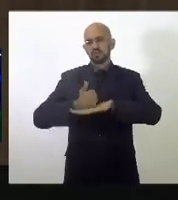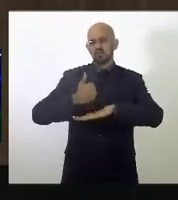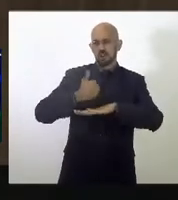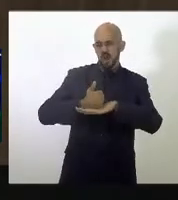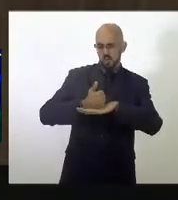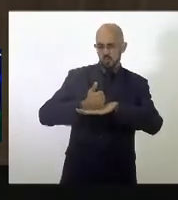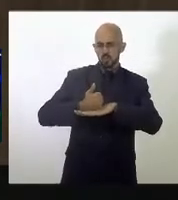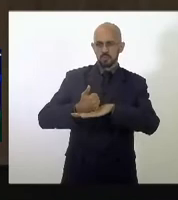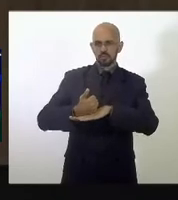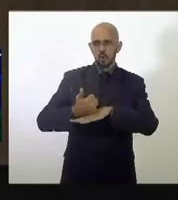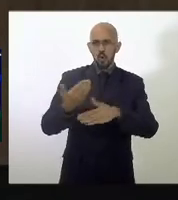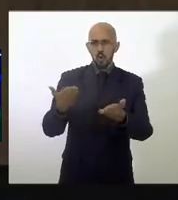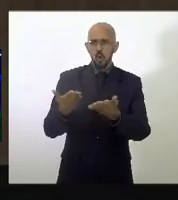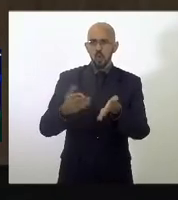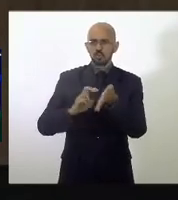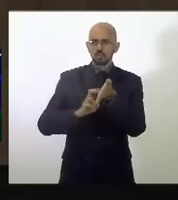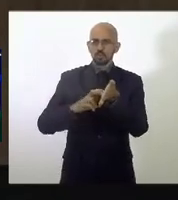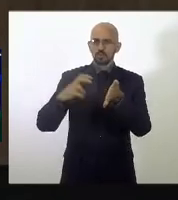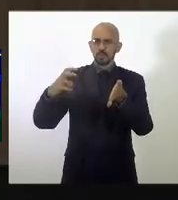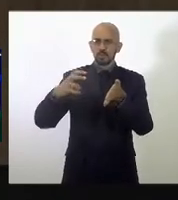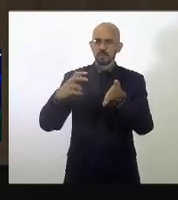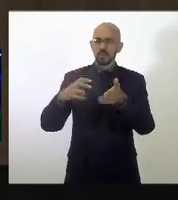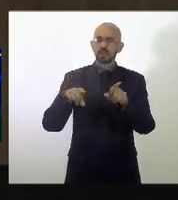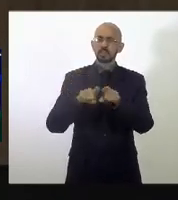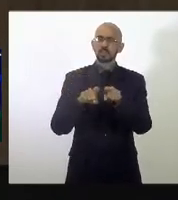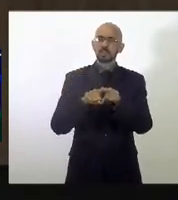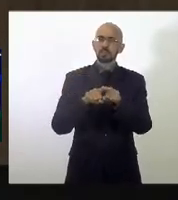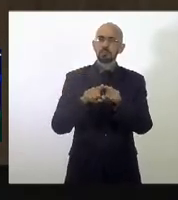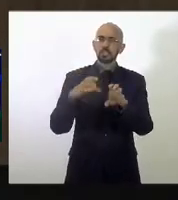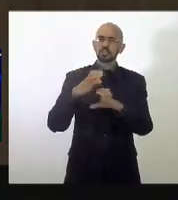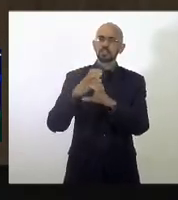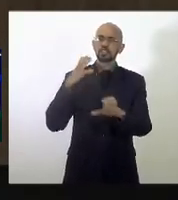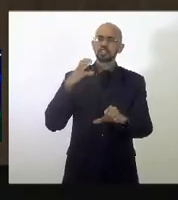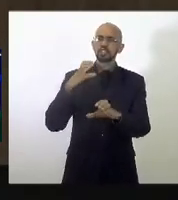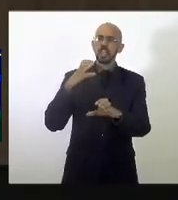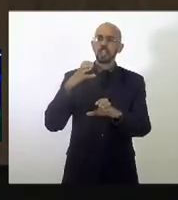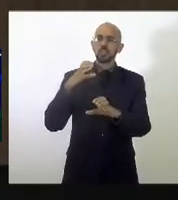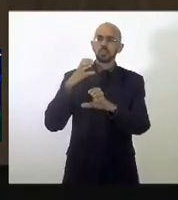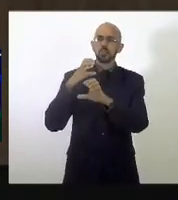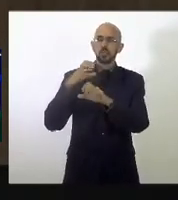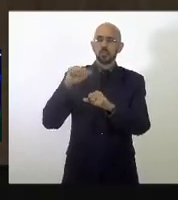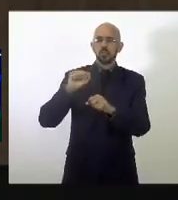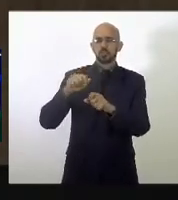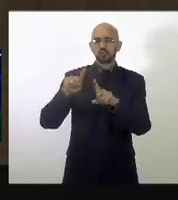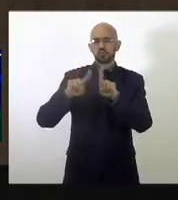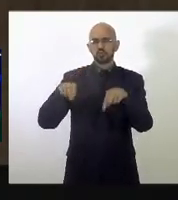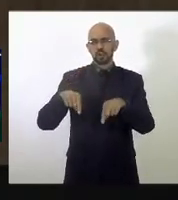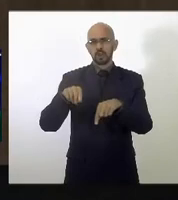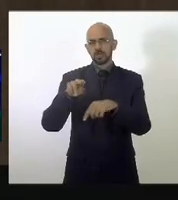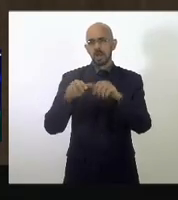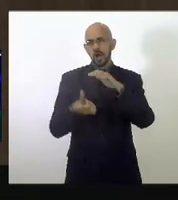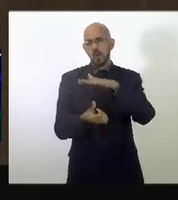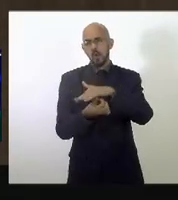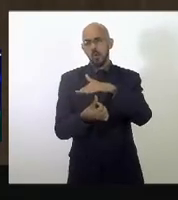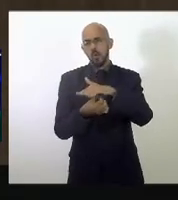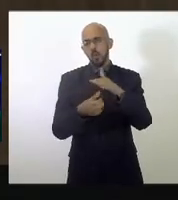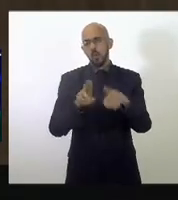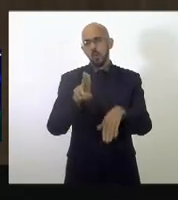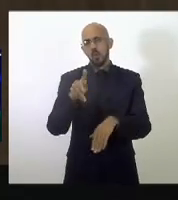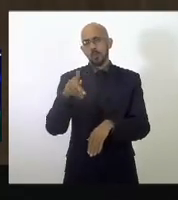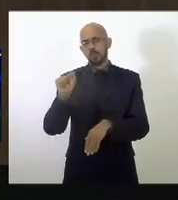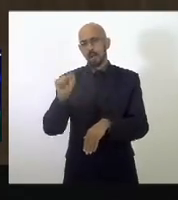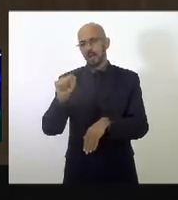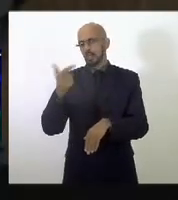manhã os trabalhadores de Engenho de Dentro, da UPA de Engenho de Dentro, né, que estão sem